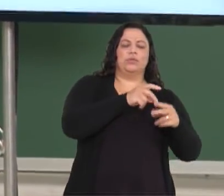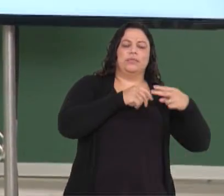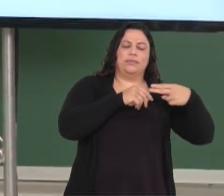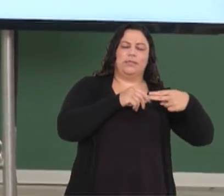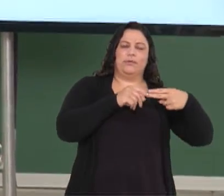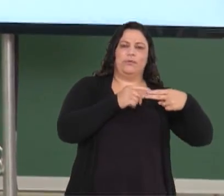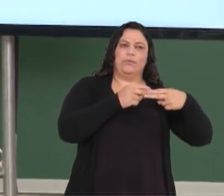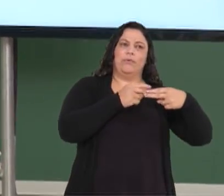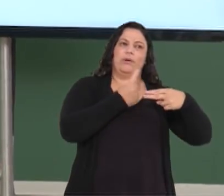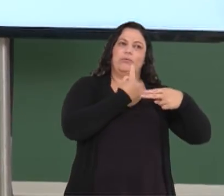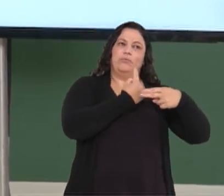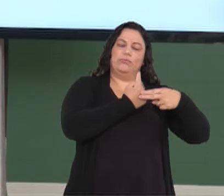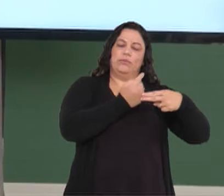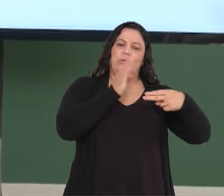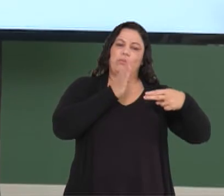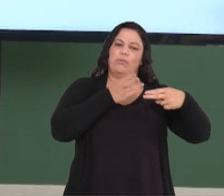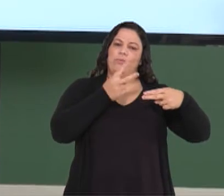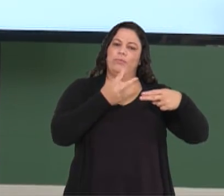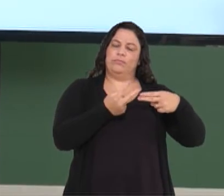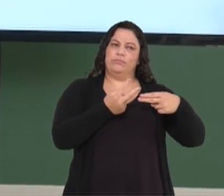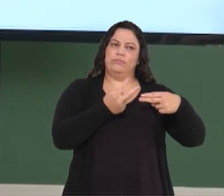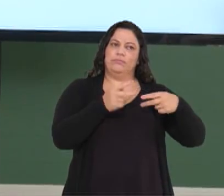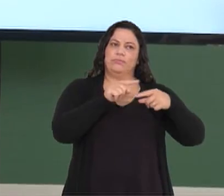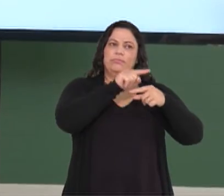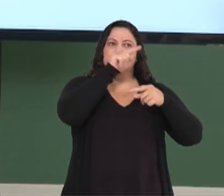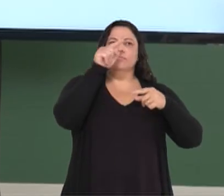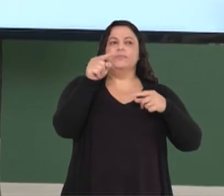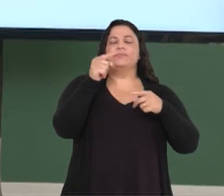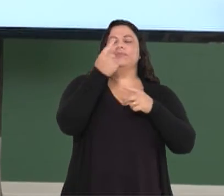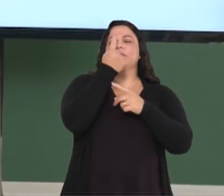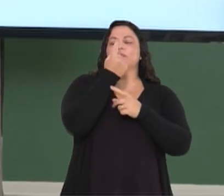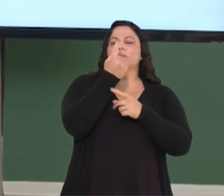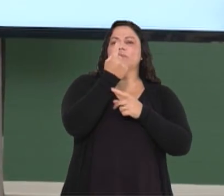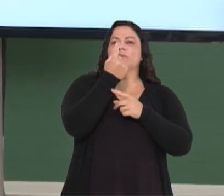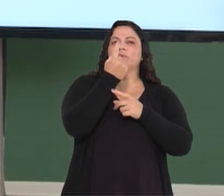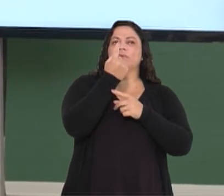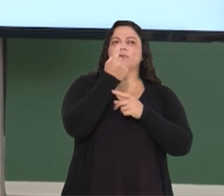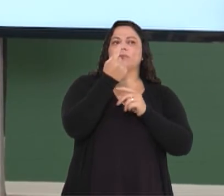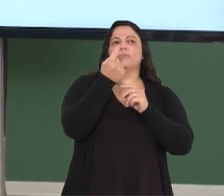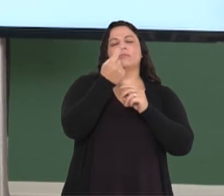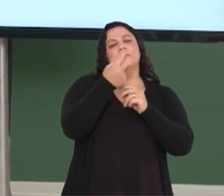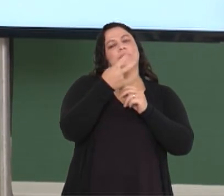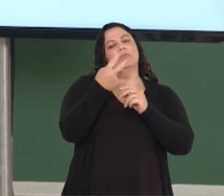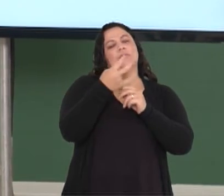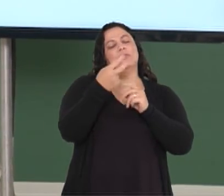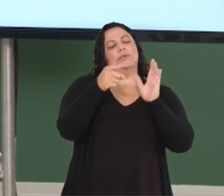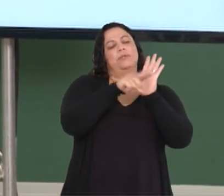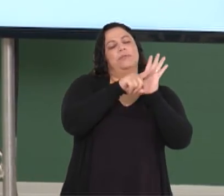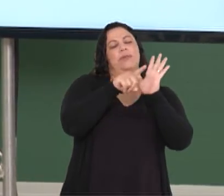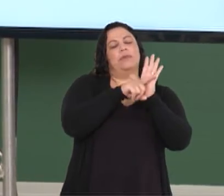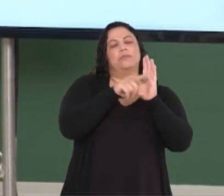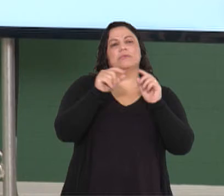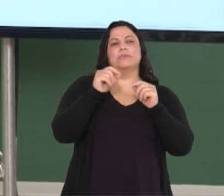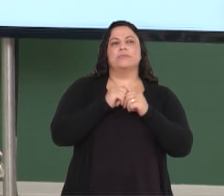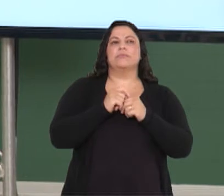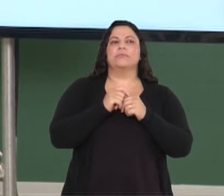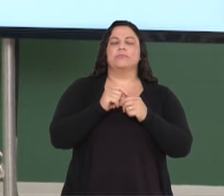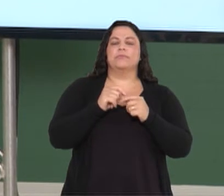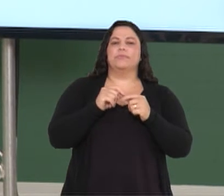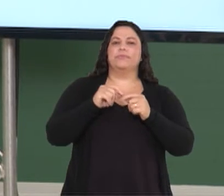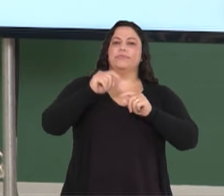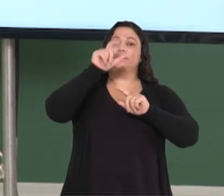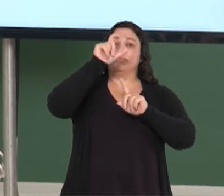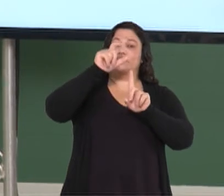de maneira alinhada, eu coloco os coeficientes do dividendo. Olha o polinômio aqui. O primeiro coeficiente,